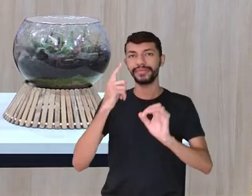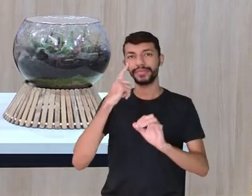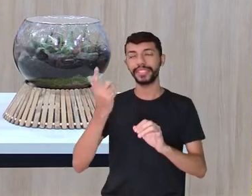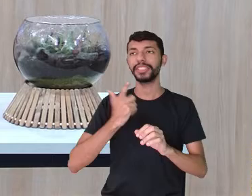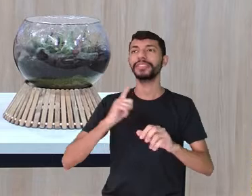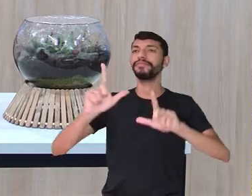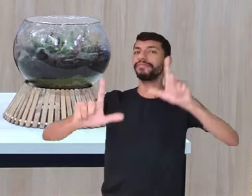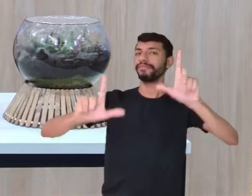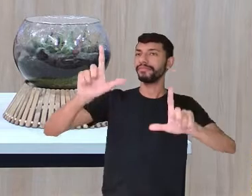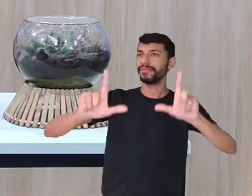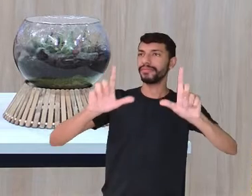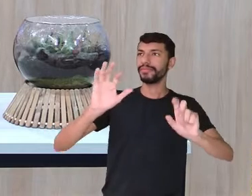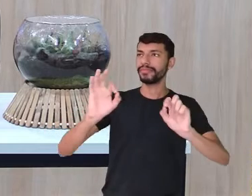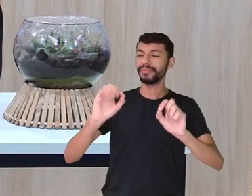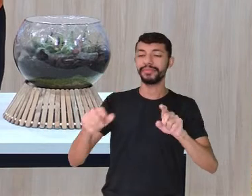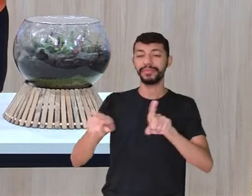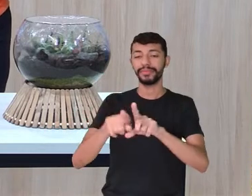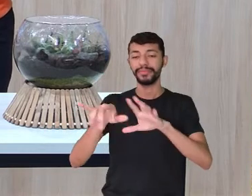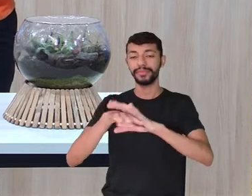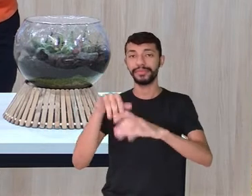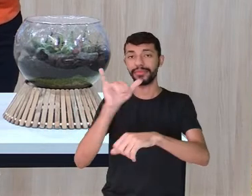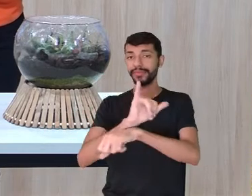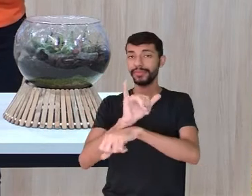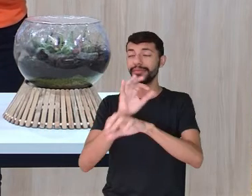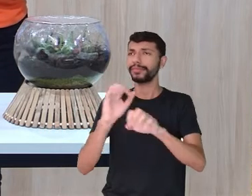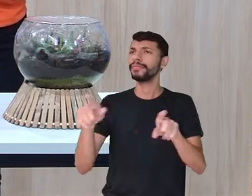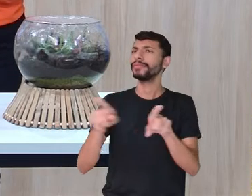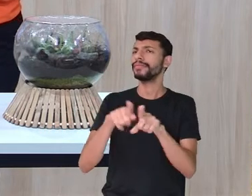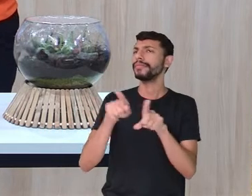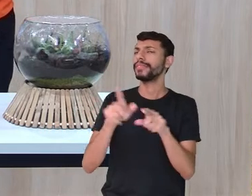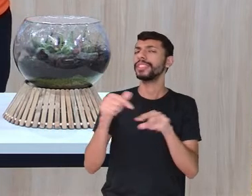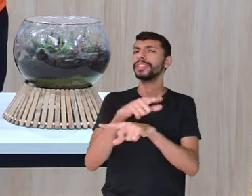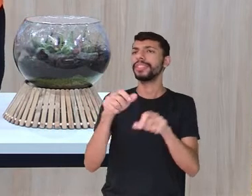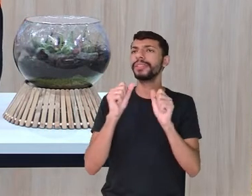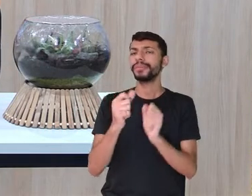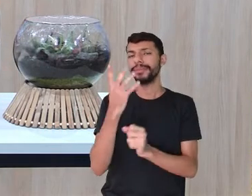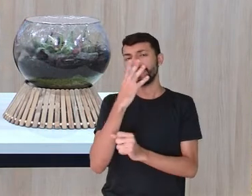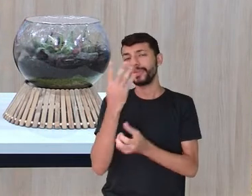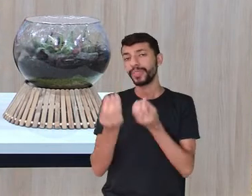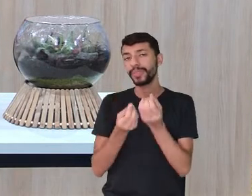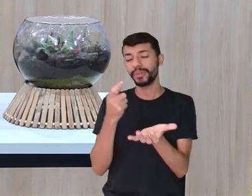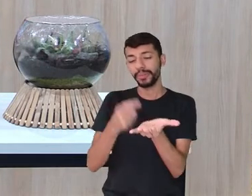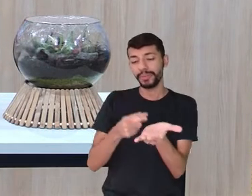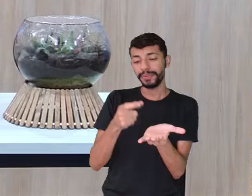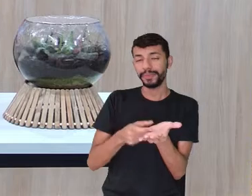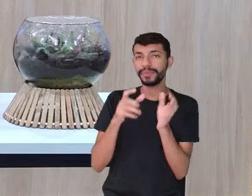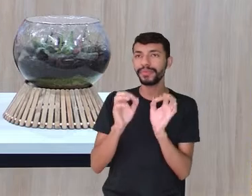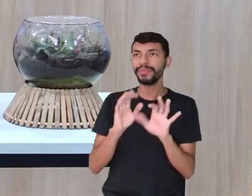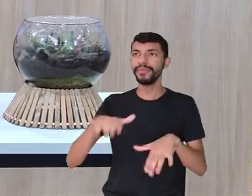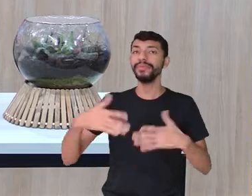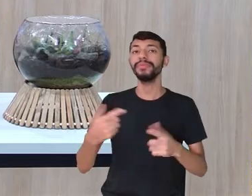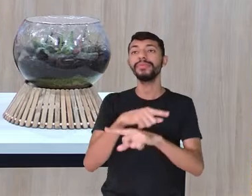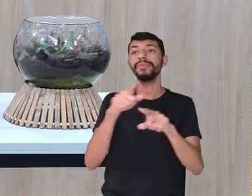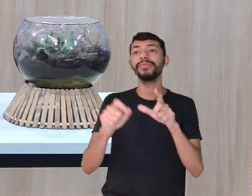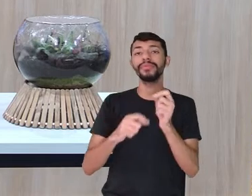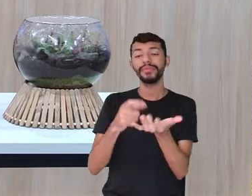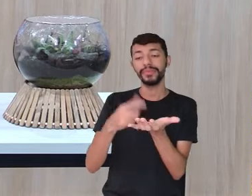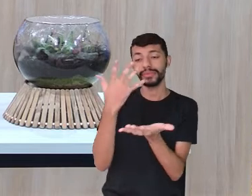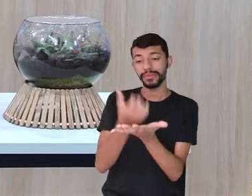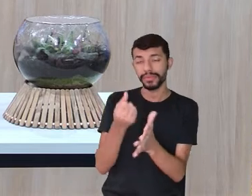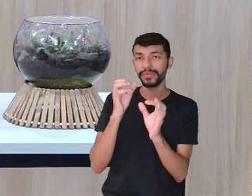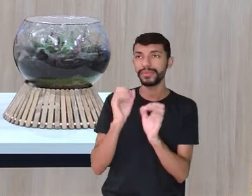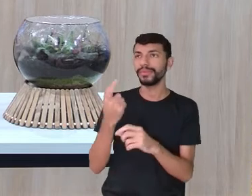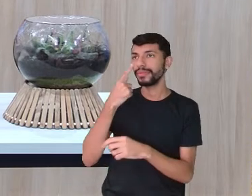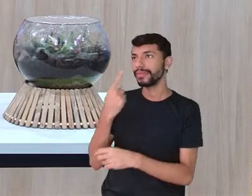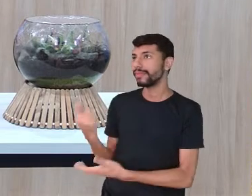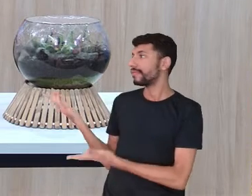na TV, elas estão no YouTube e elas também vocês podem assistir pelo aplicativo. Então, vocês baixam o aplicativo, está